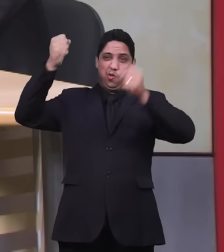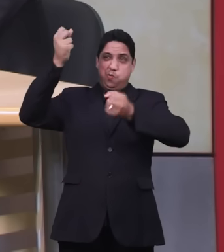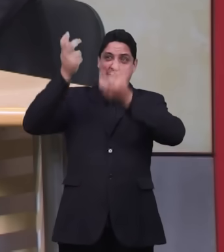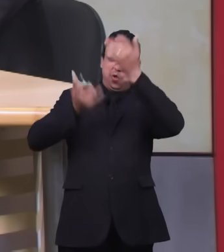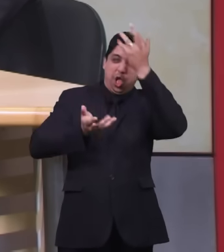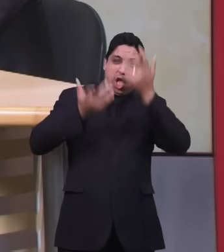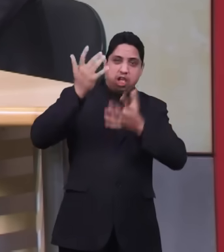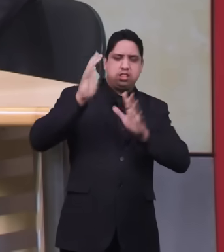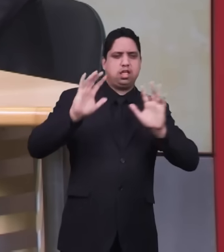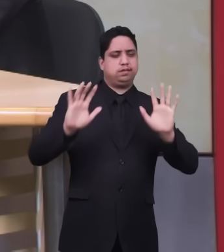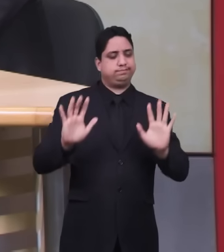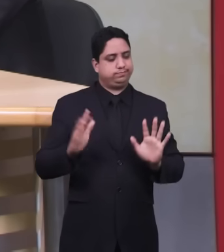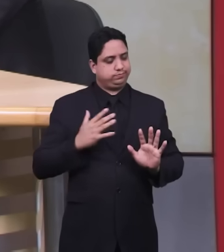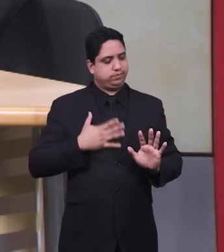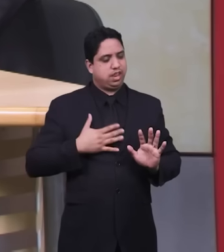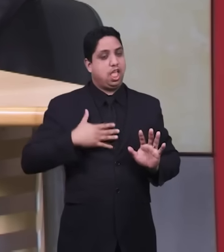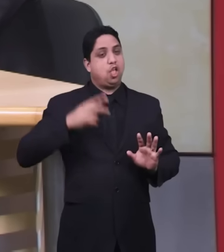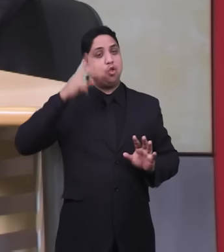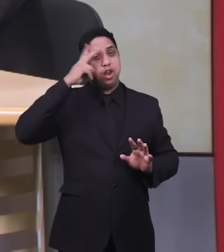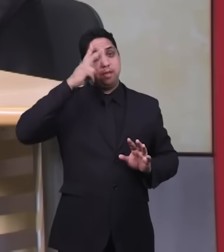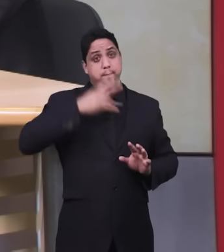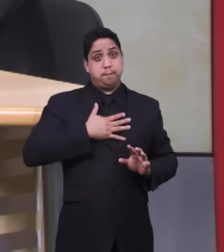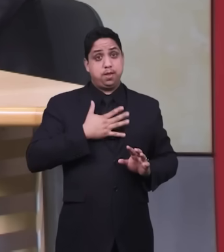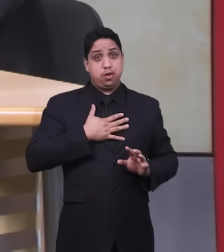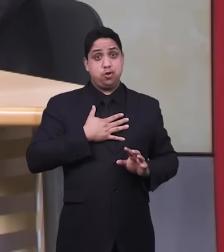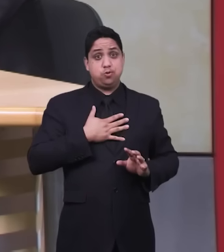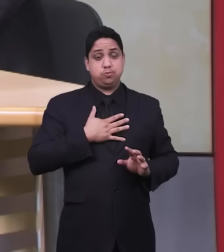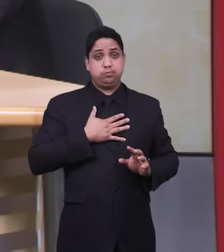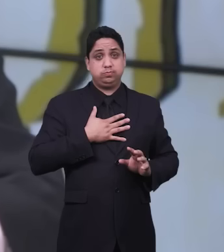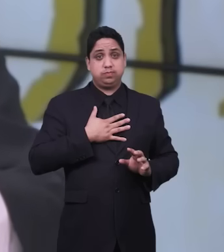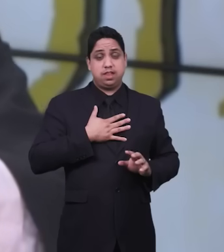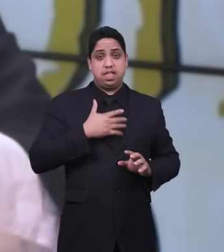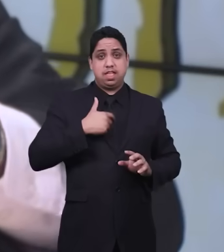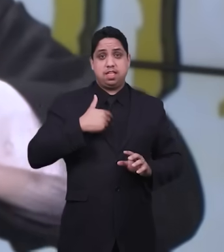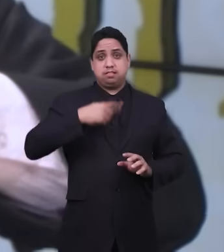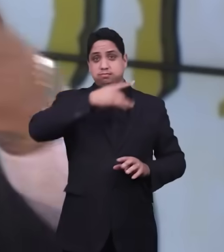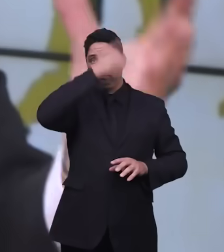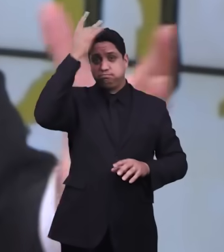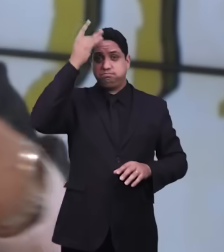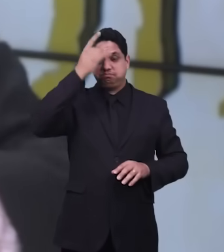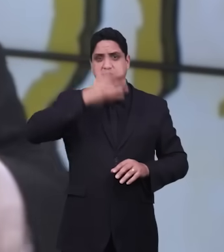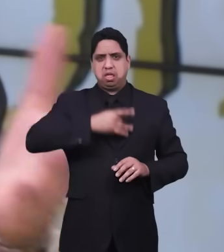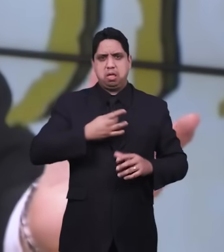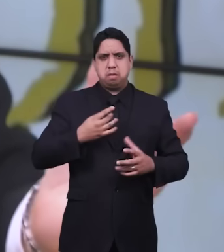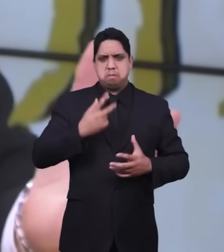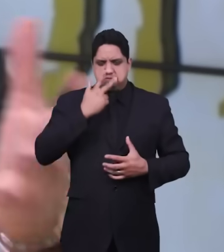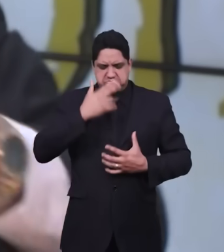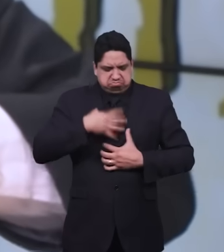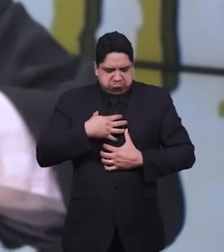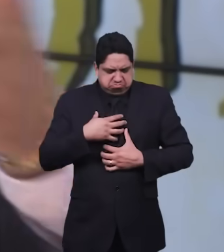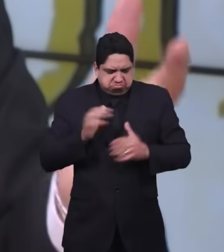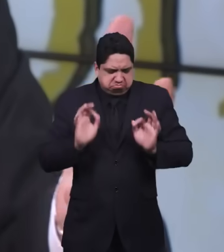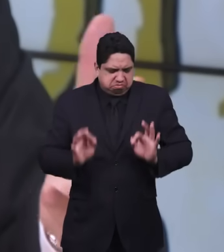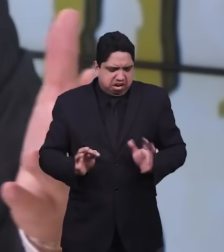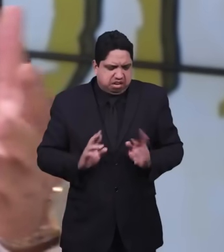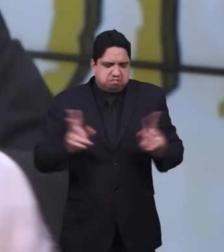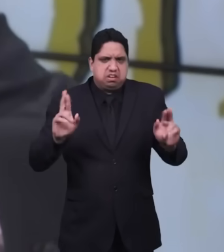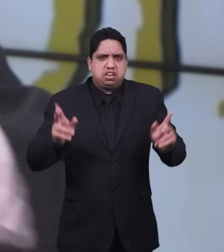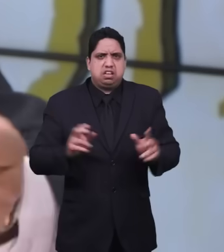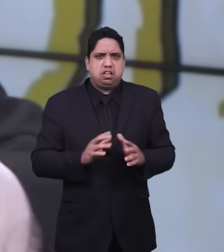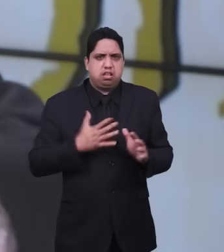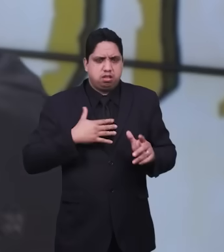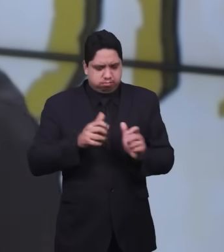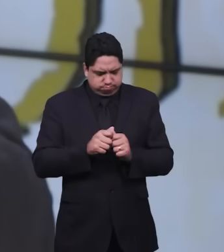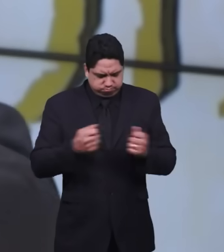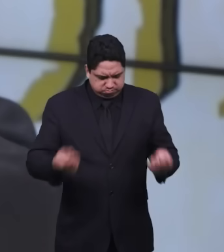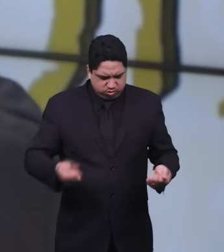Todo esse contexto. Eu lembro quando meu batismo, eu fui batizado com o Espírito Santo e eu não senti aparentemente nada, assim, não foi nada diferente. Eu